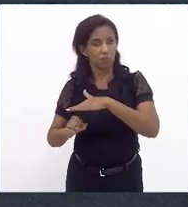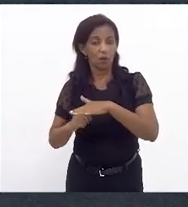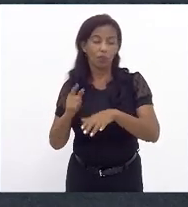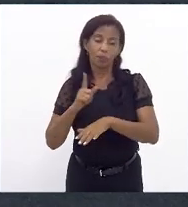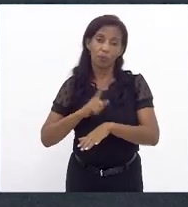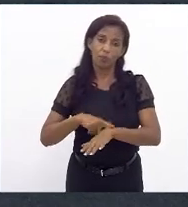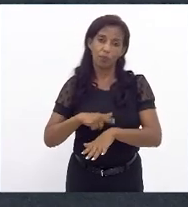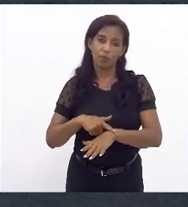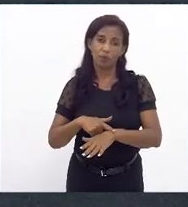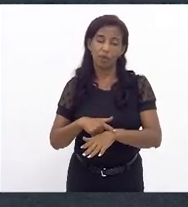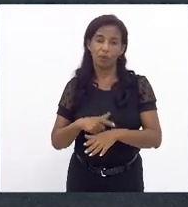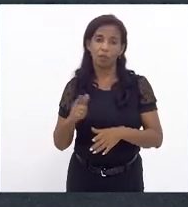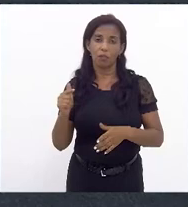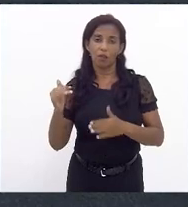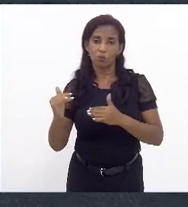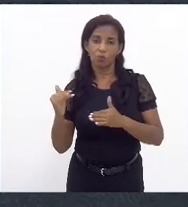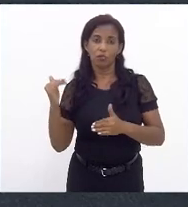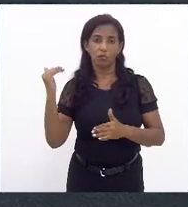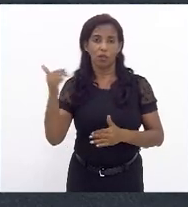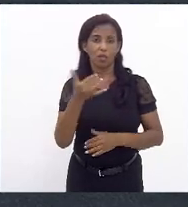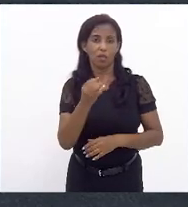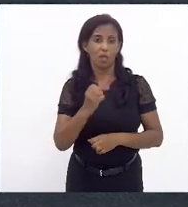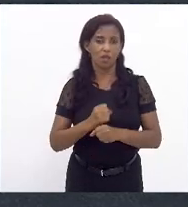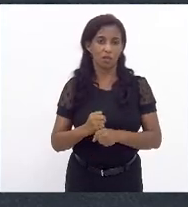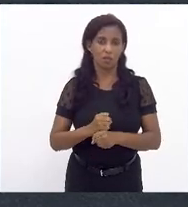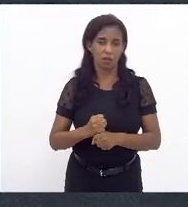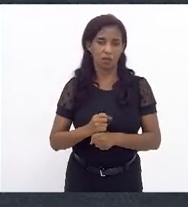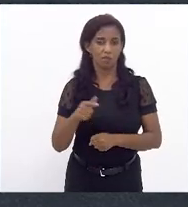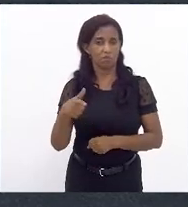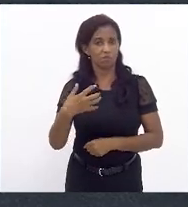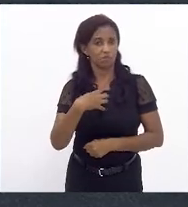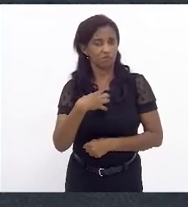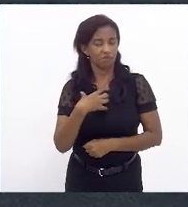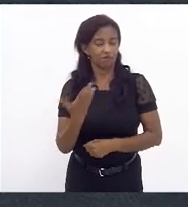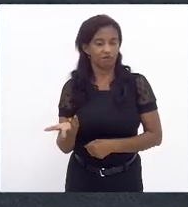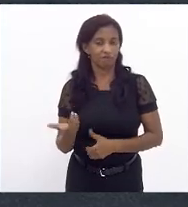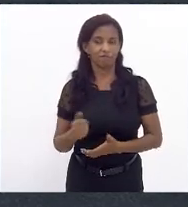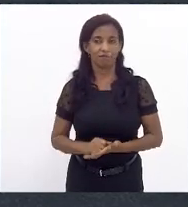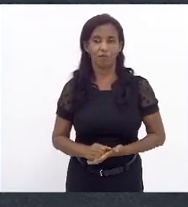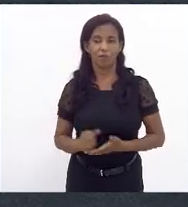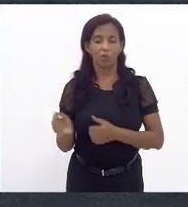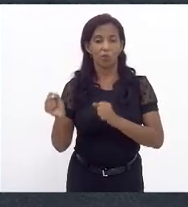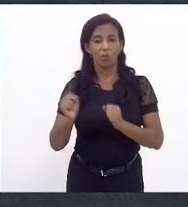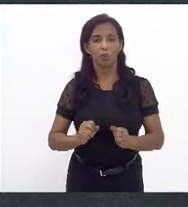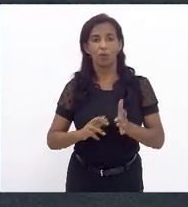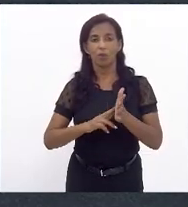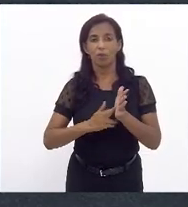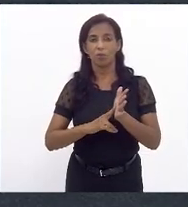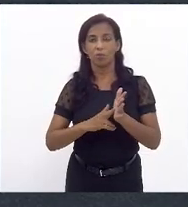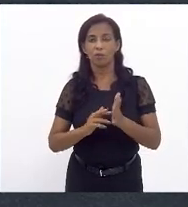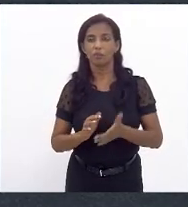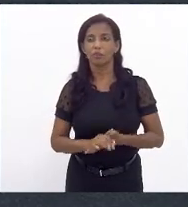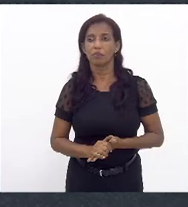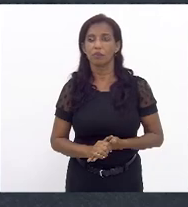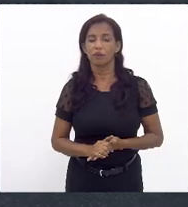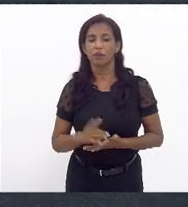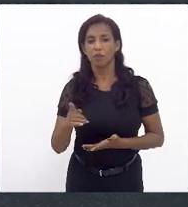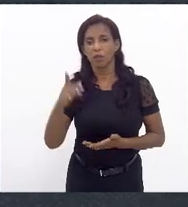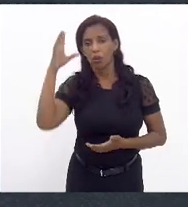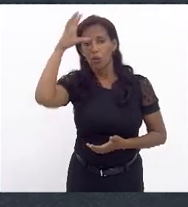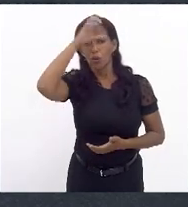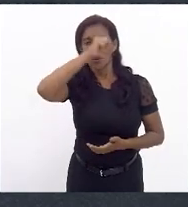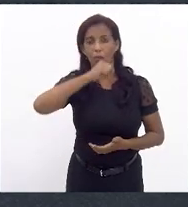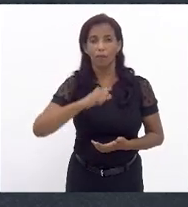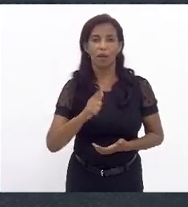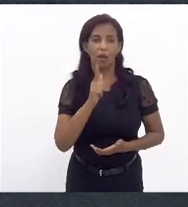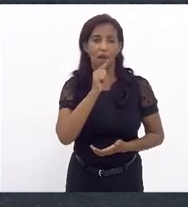tempo, prazo superior a 10 anos. Nesse sentido, o poder regulatório da Genesa, que compreende